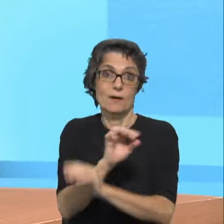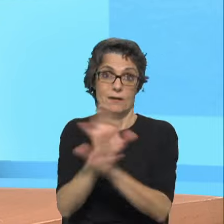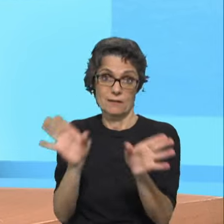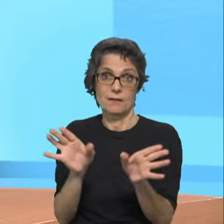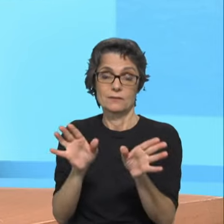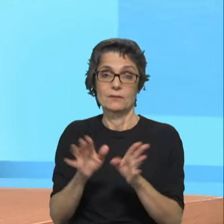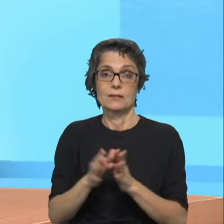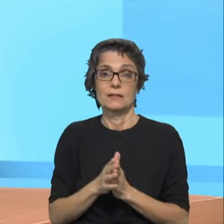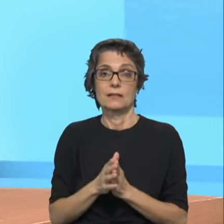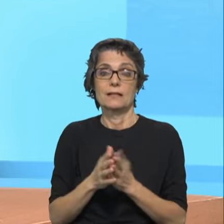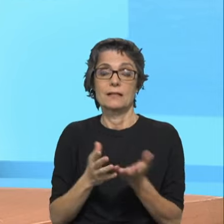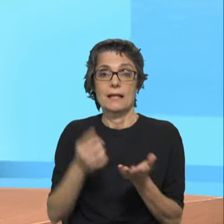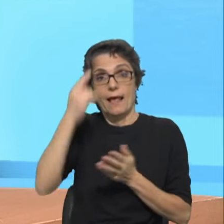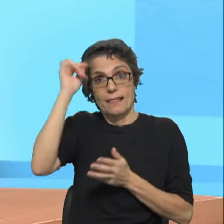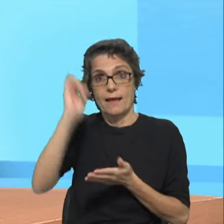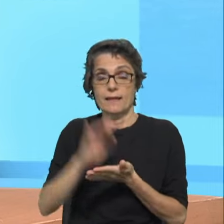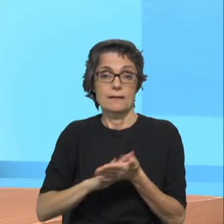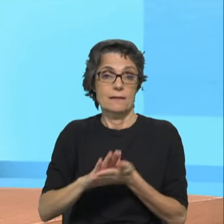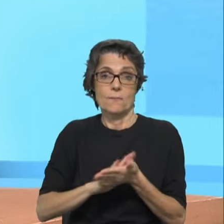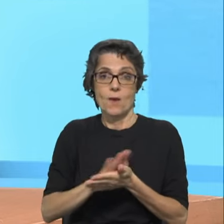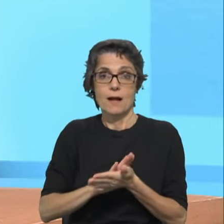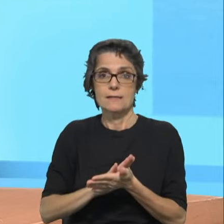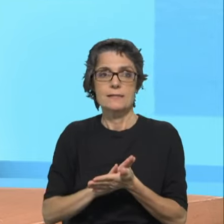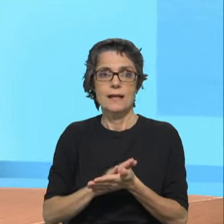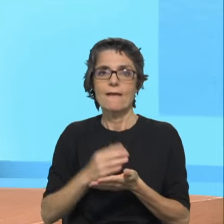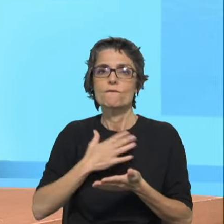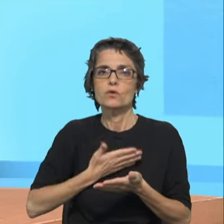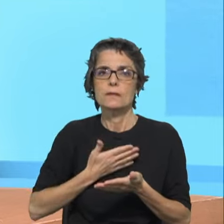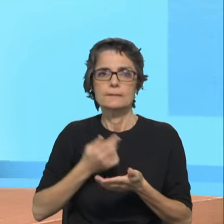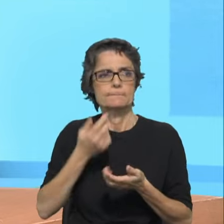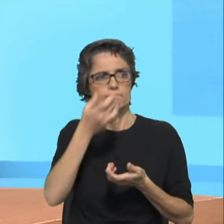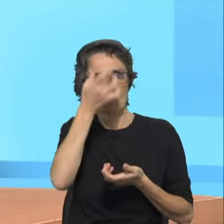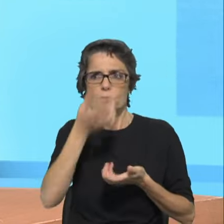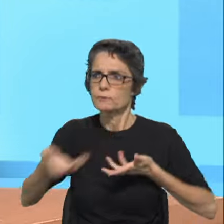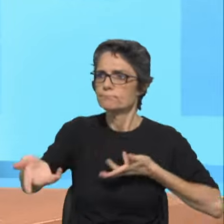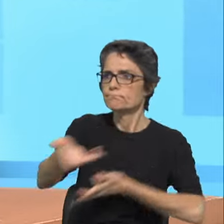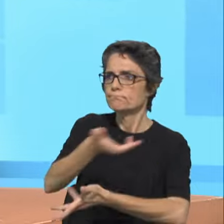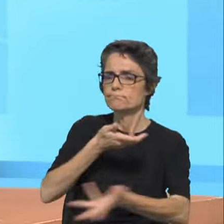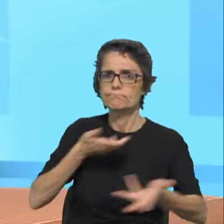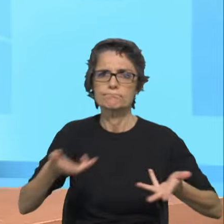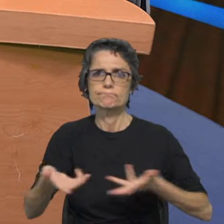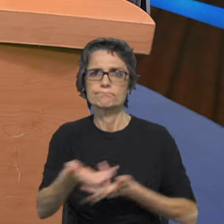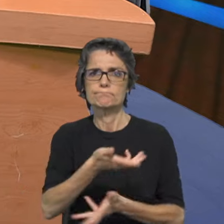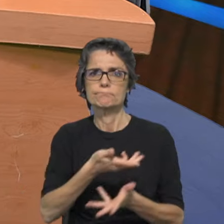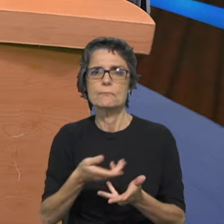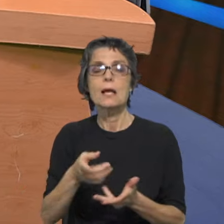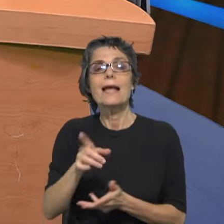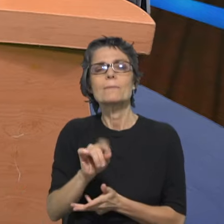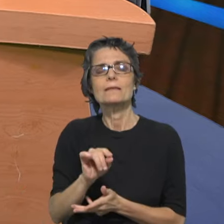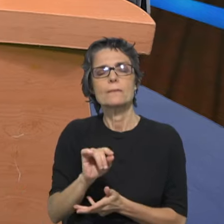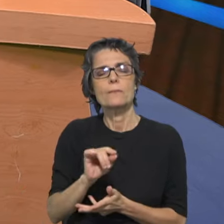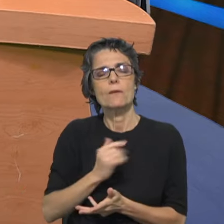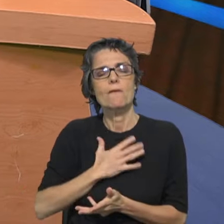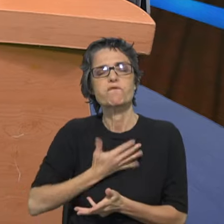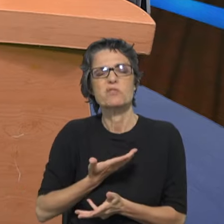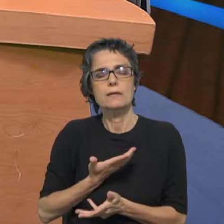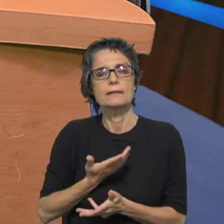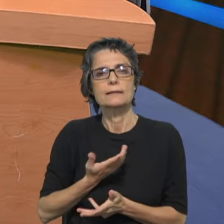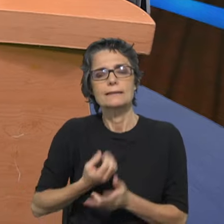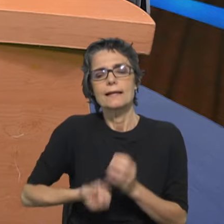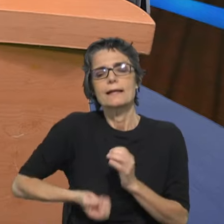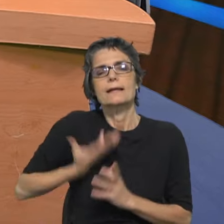portanto, com uma ideia de, mais uma vez, de partilha e de reflexão, mas de uma ideia performativa, uma vontade